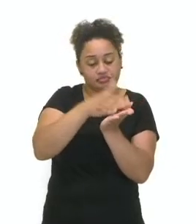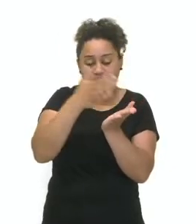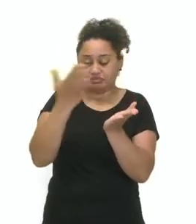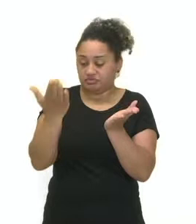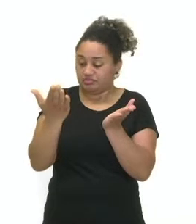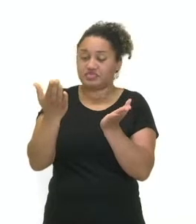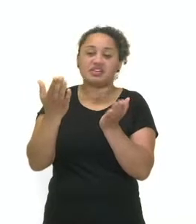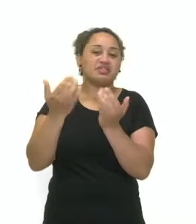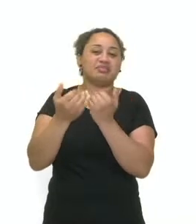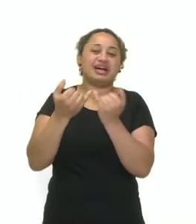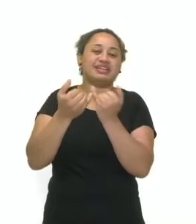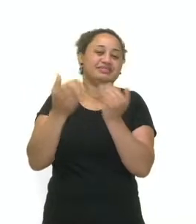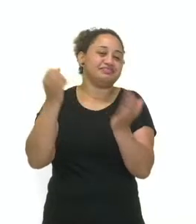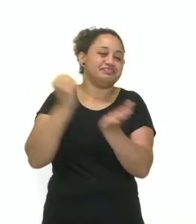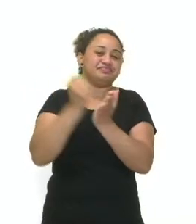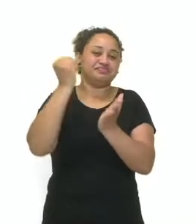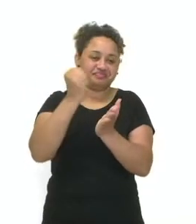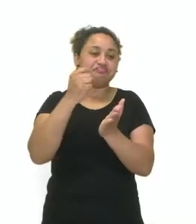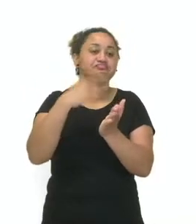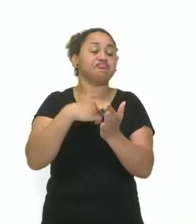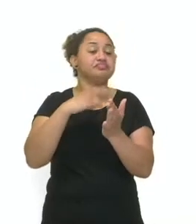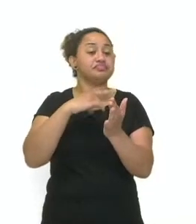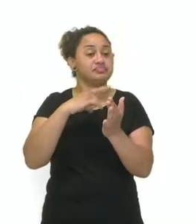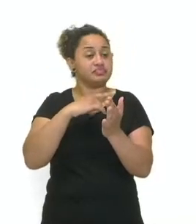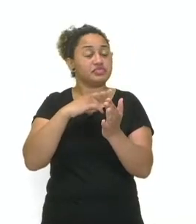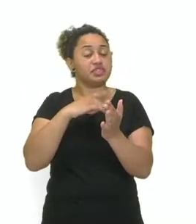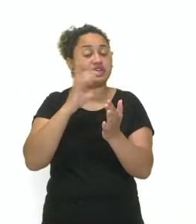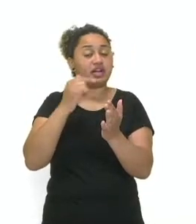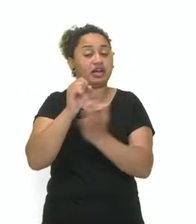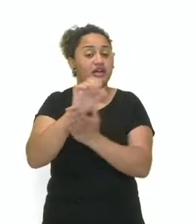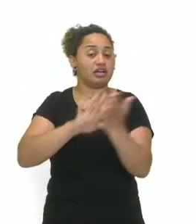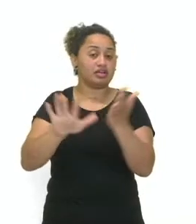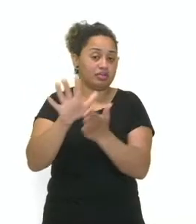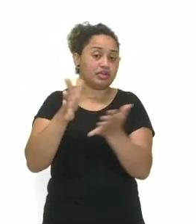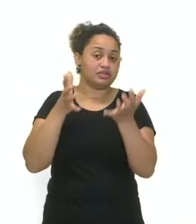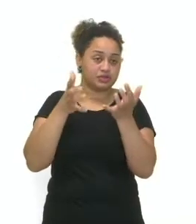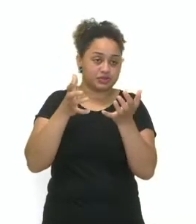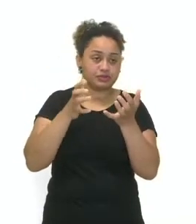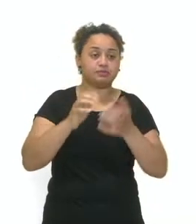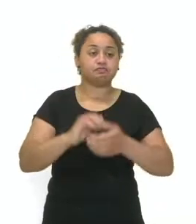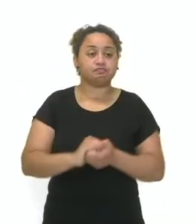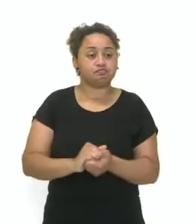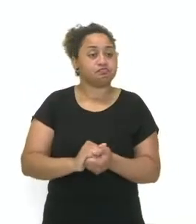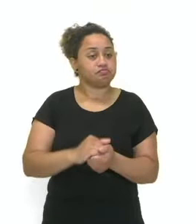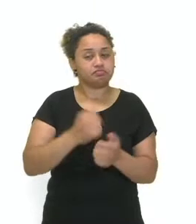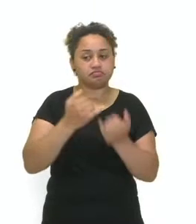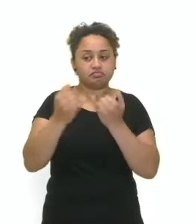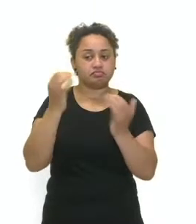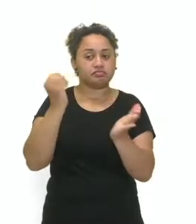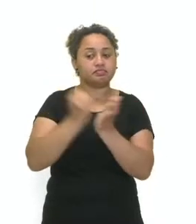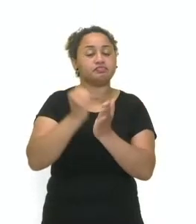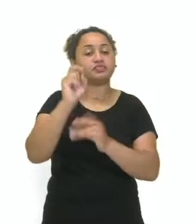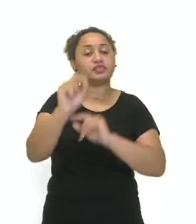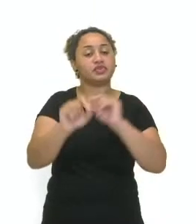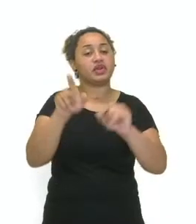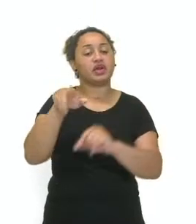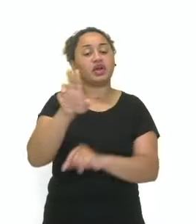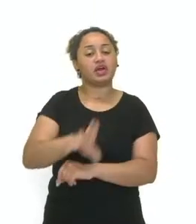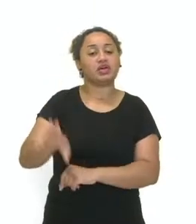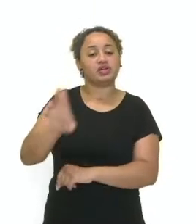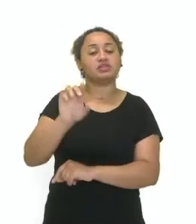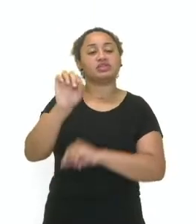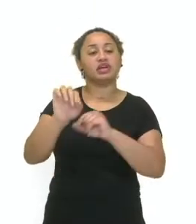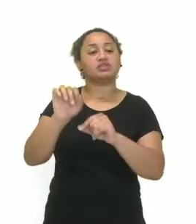fosse um carimbo, né? Marcar ali e ter a impressão dessa gravura, né? Como um carimbo. E é bastante utilizada